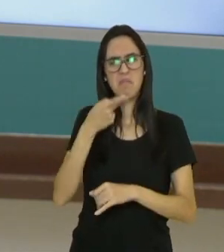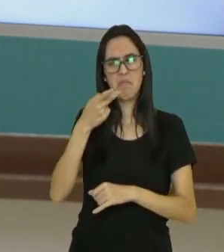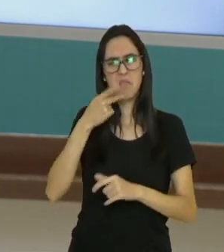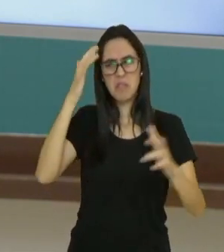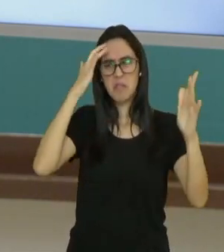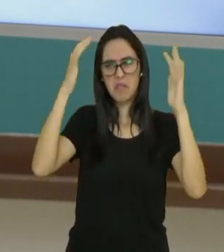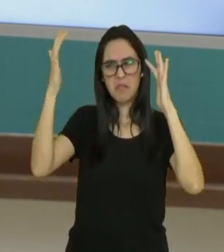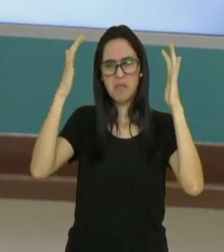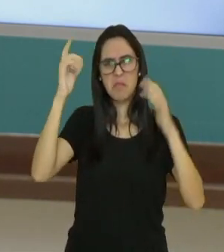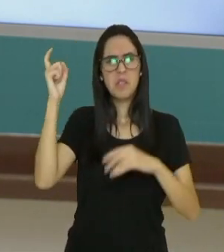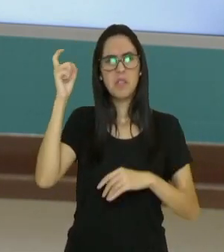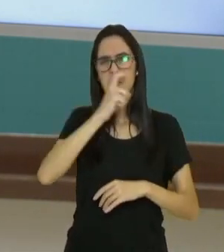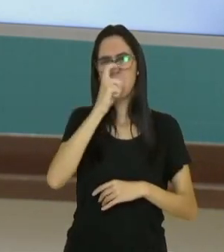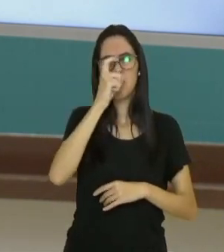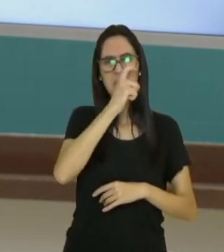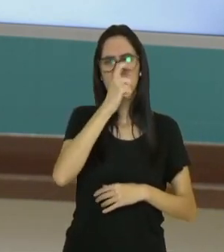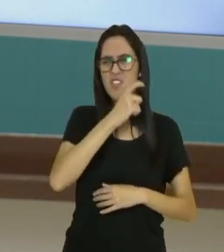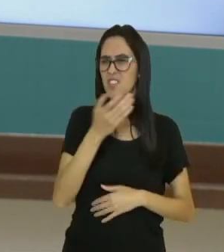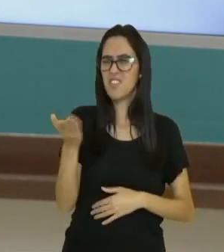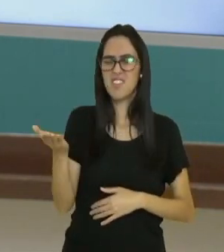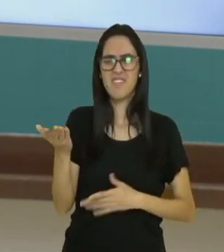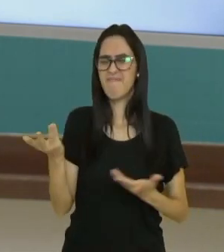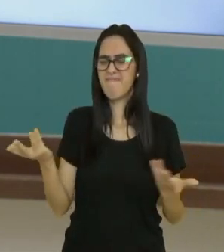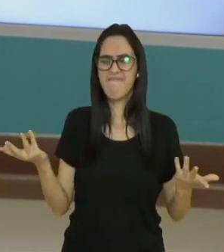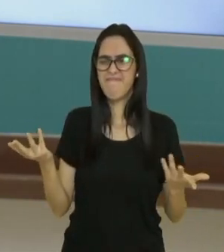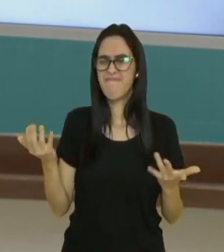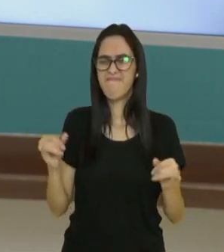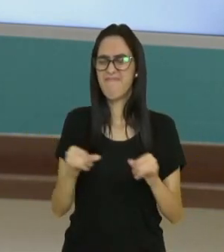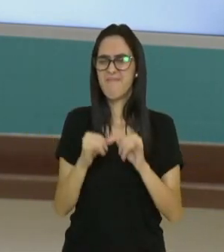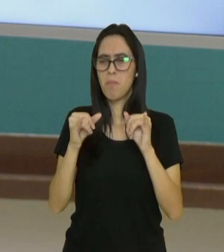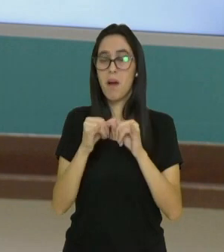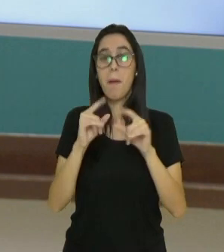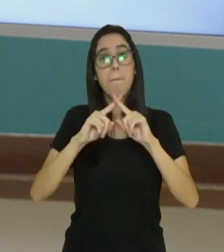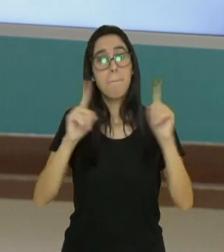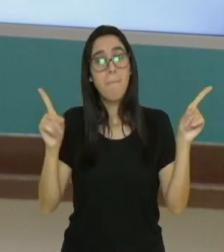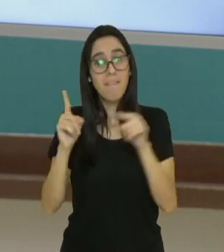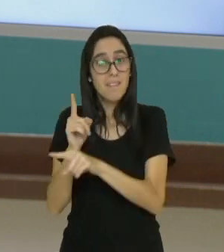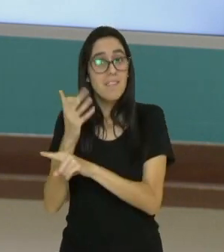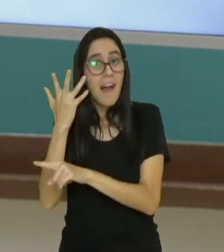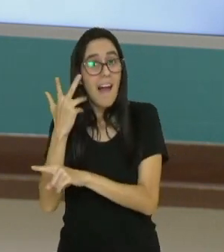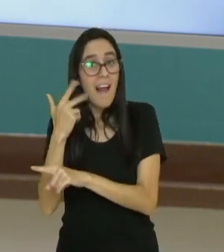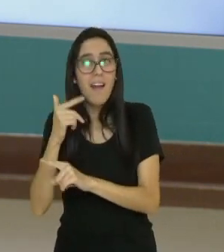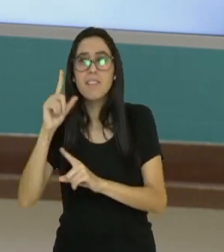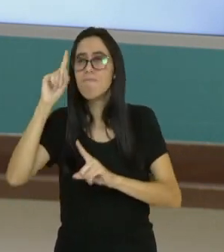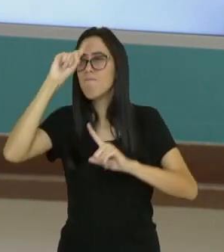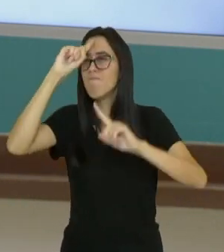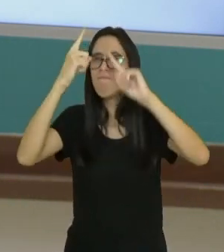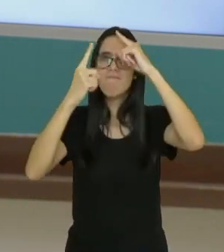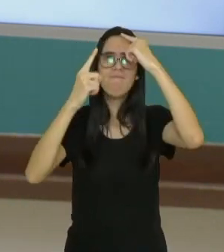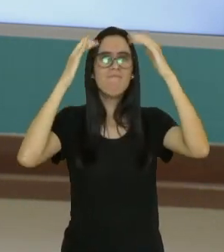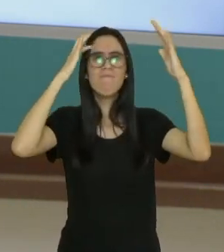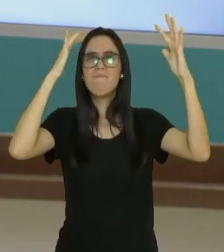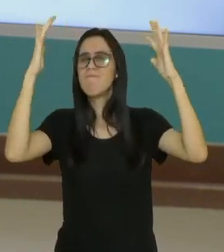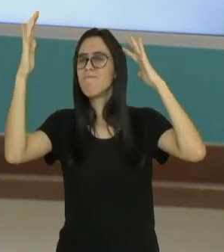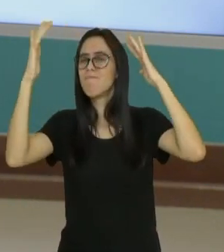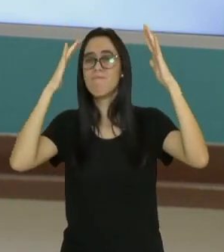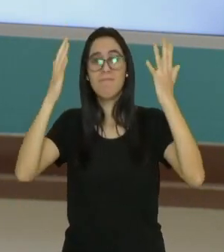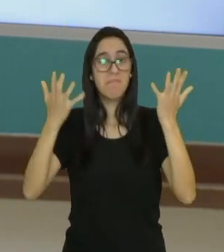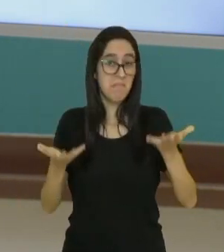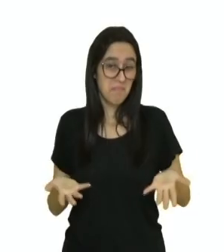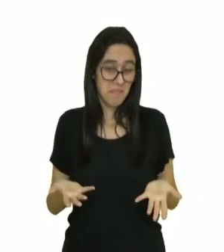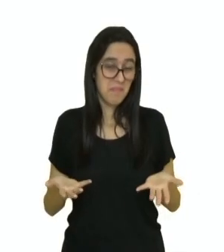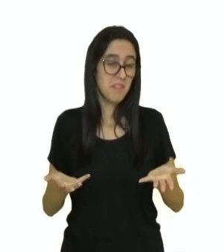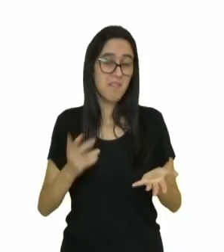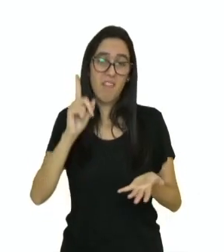São pensamentos ali que não agregam muito. Mas a criança, ela criava uma realidade paralela, certo?